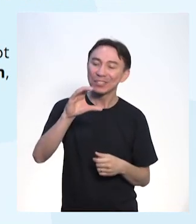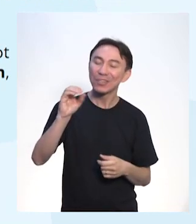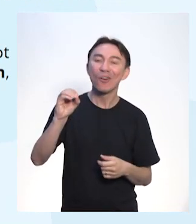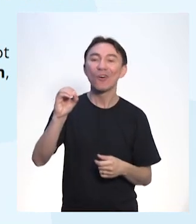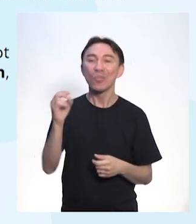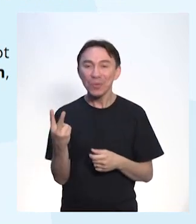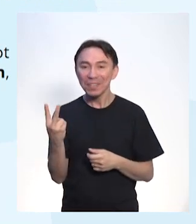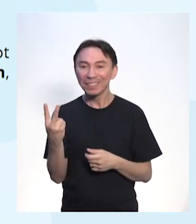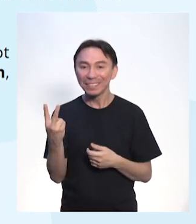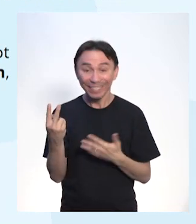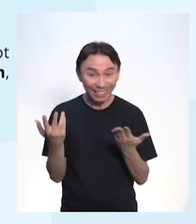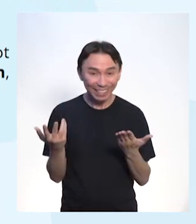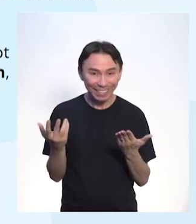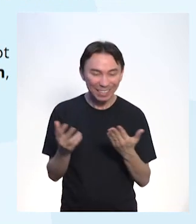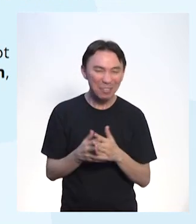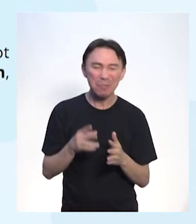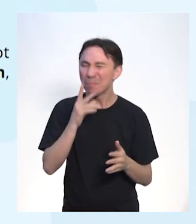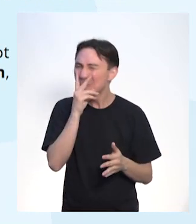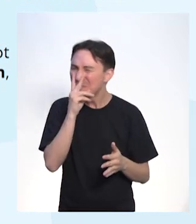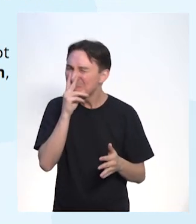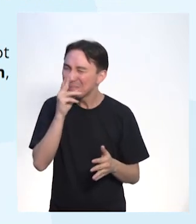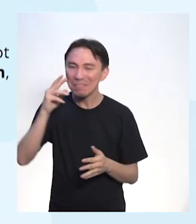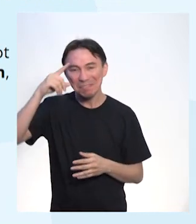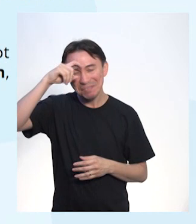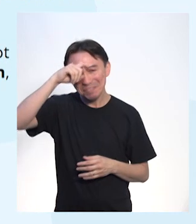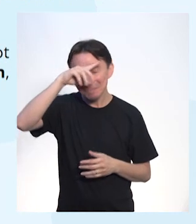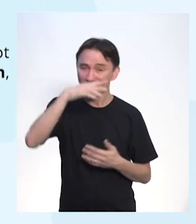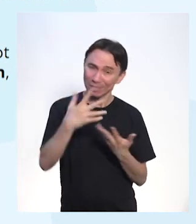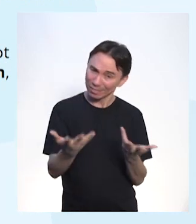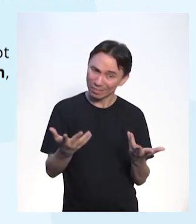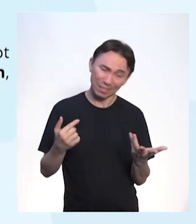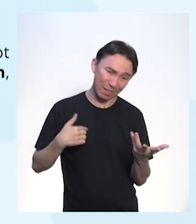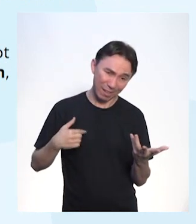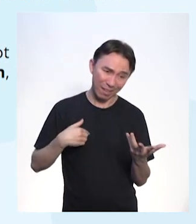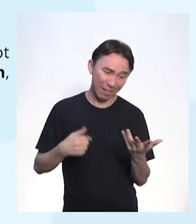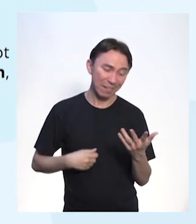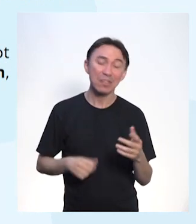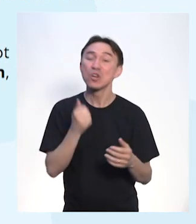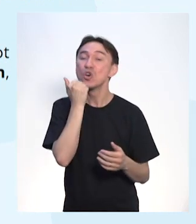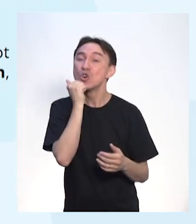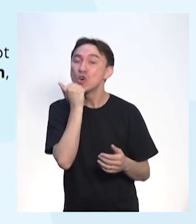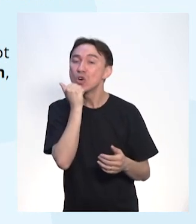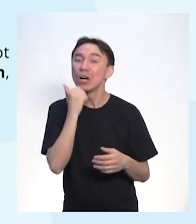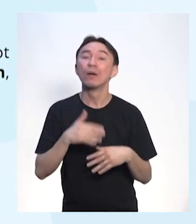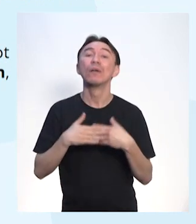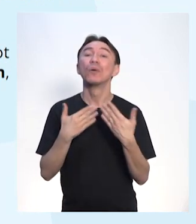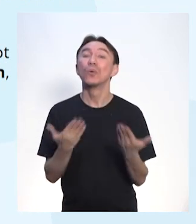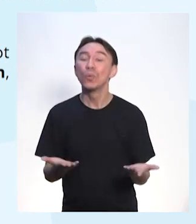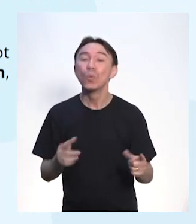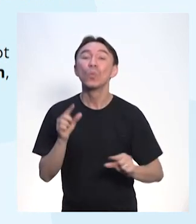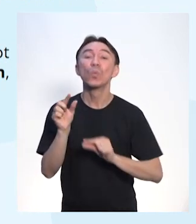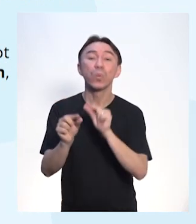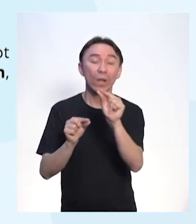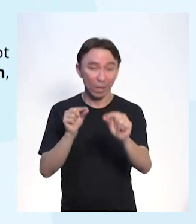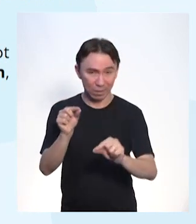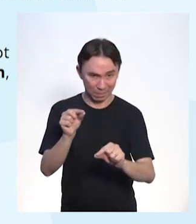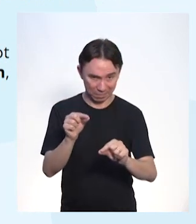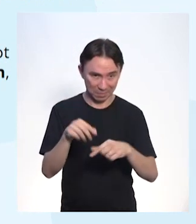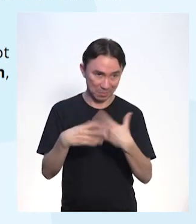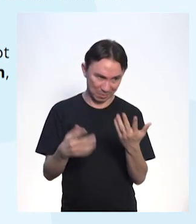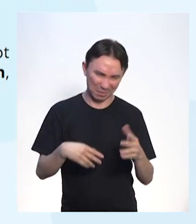parece difícil, mas aí vai entrar na parte de ciências aí, né? O que é o dióxido de carbono? Aí vocês perguntam pro Giba, tá?